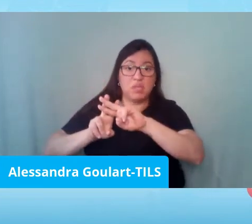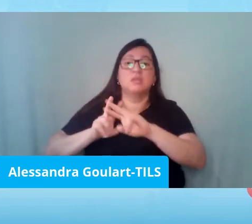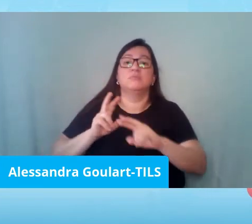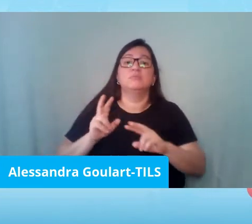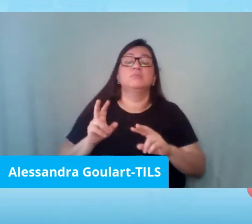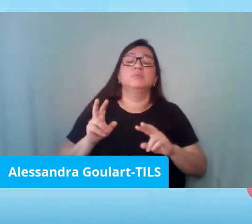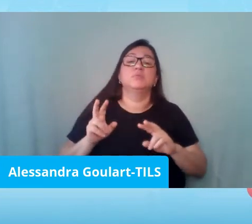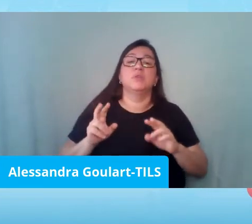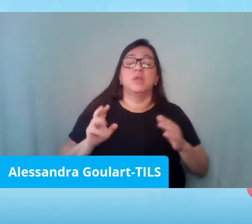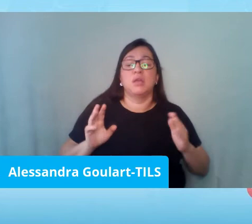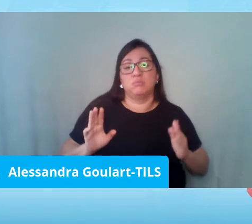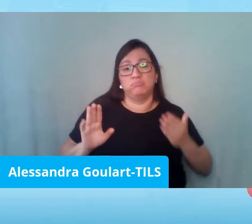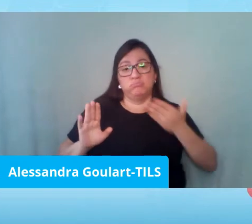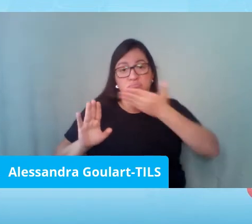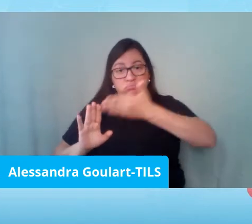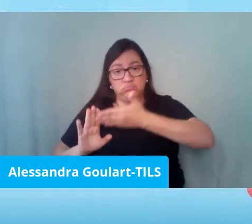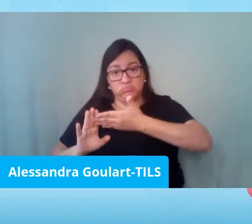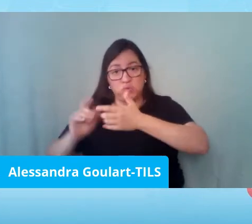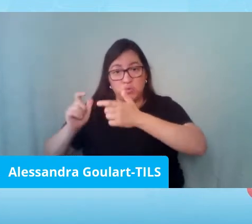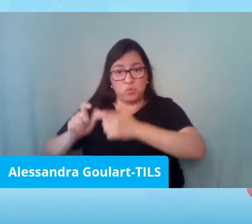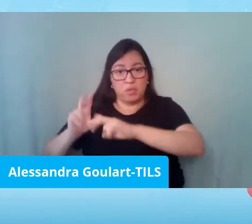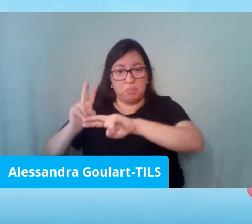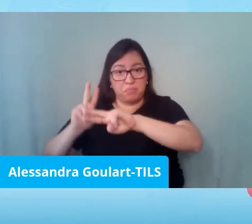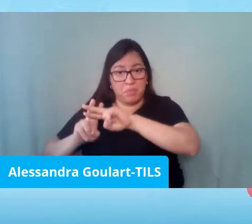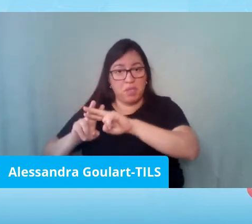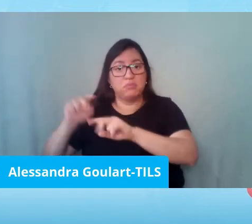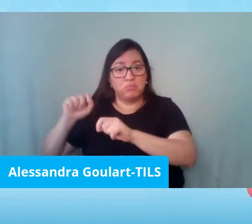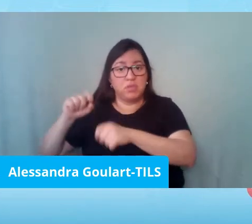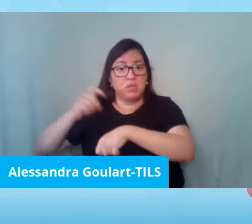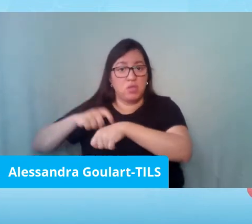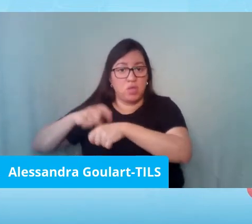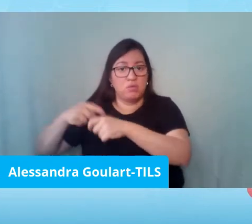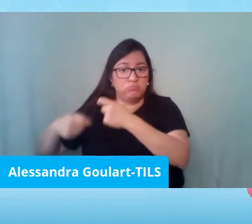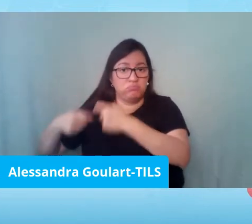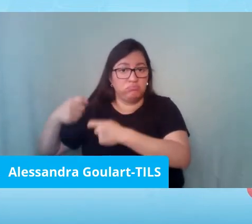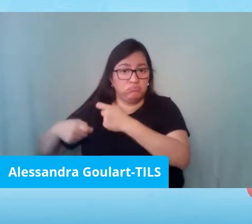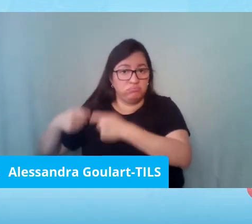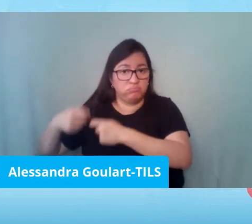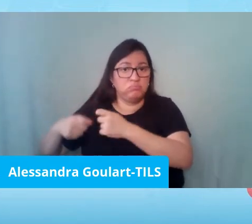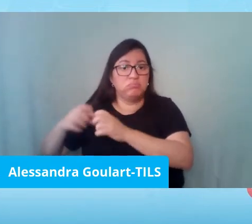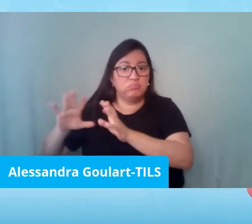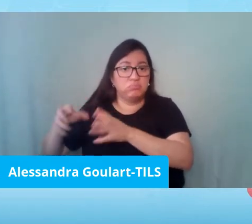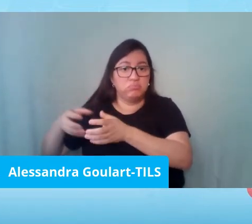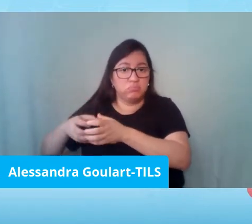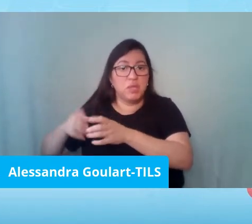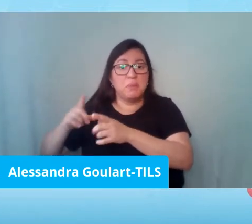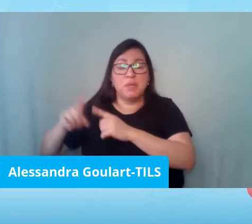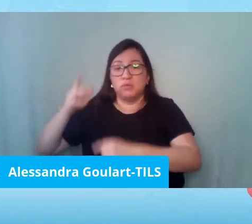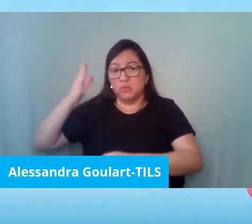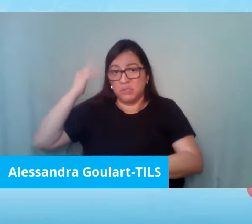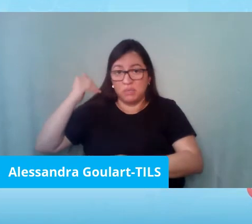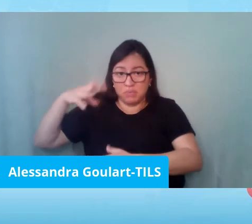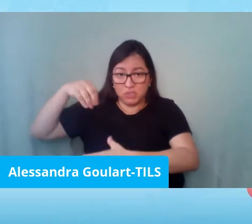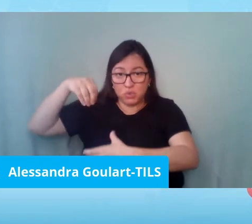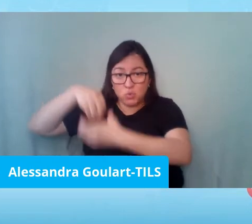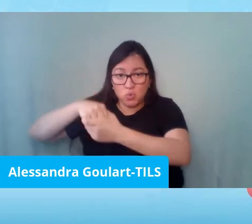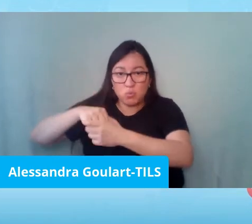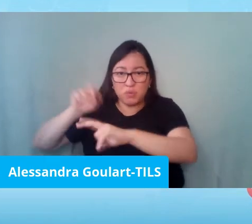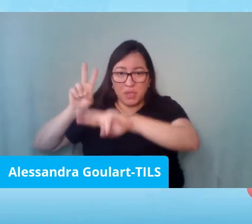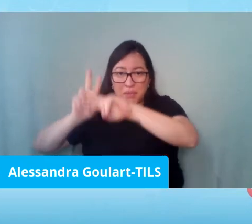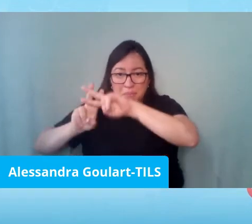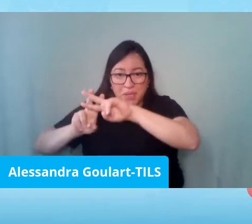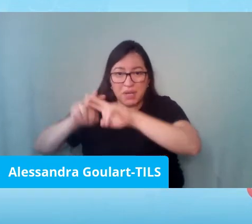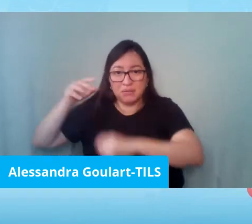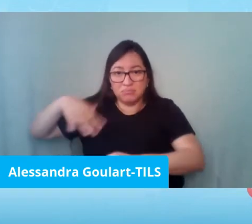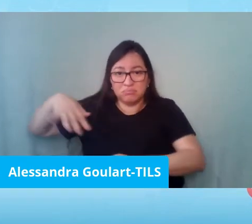relações íntimas. E a gente sabe que na população privada de liberdade é uma população muito vulnerável, principalmente devido pela